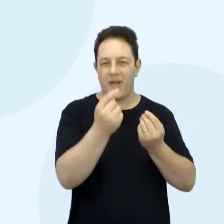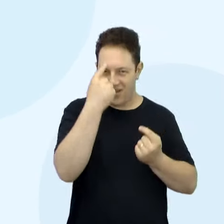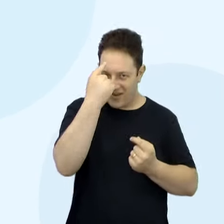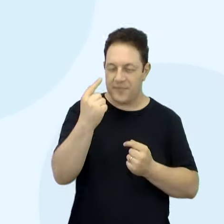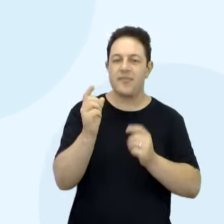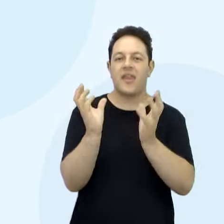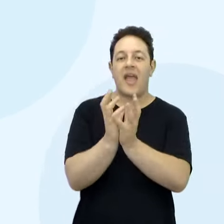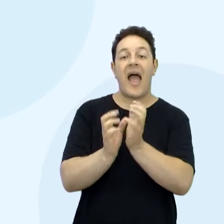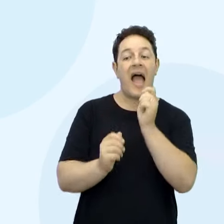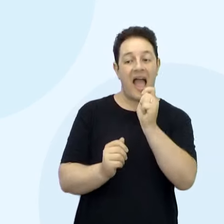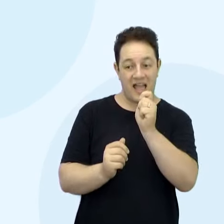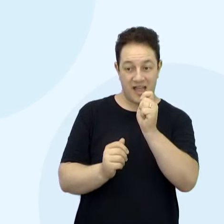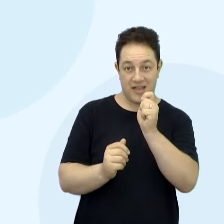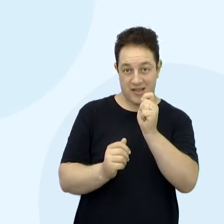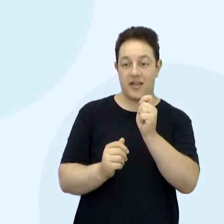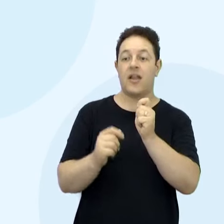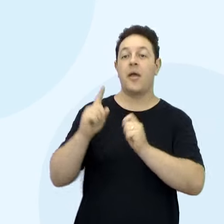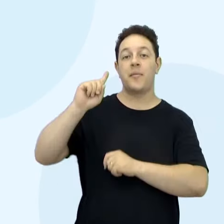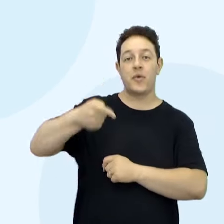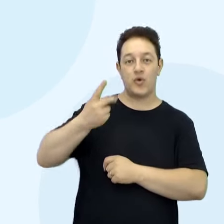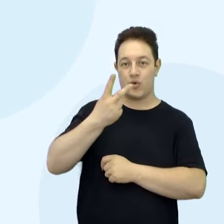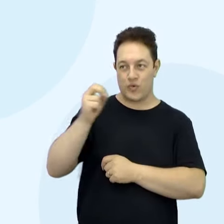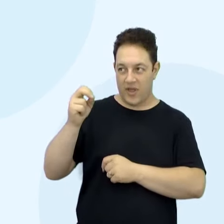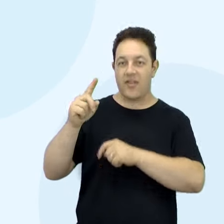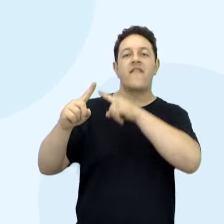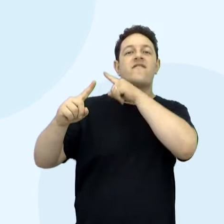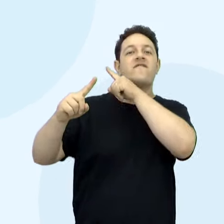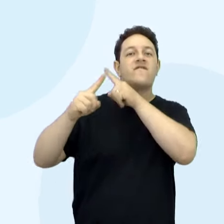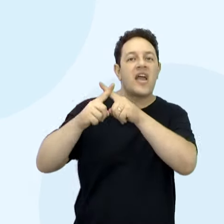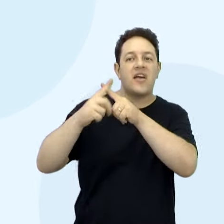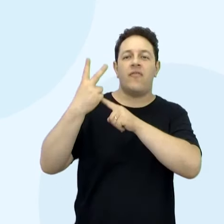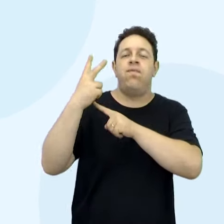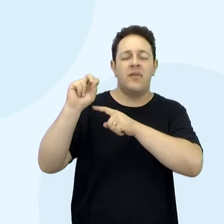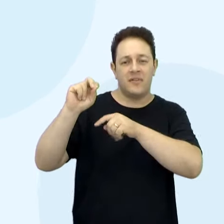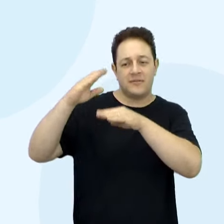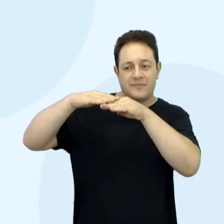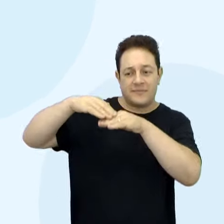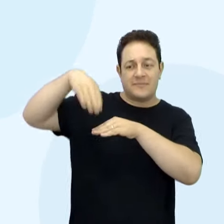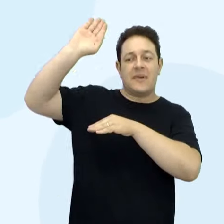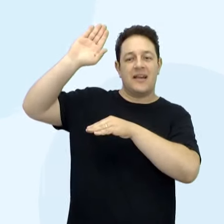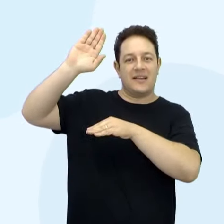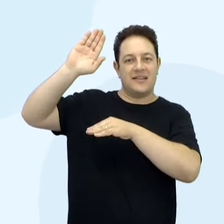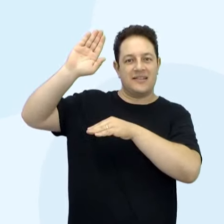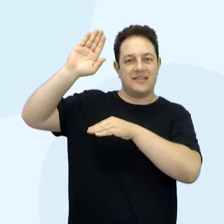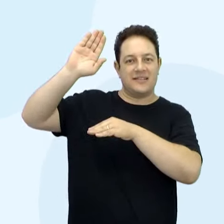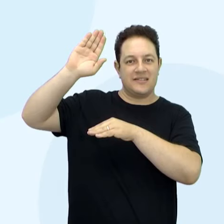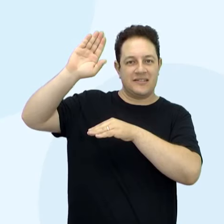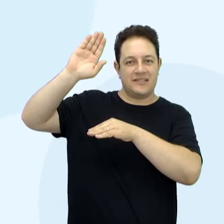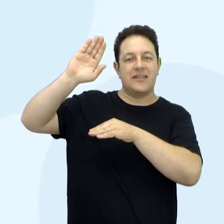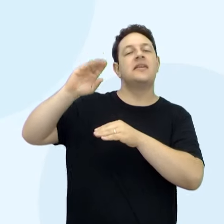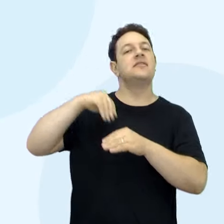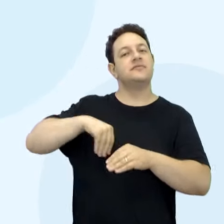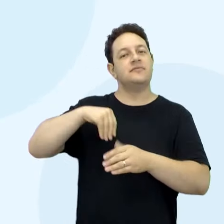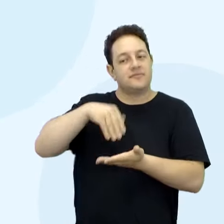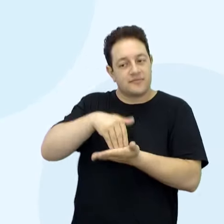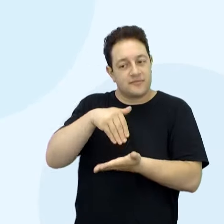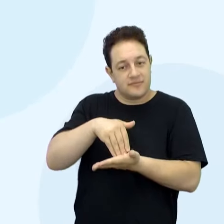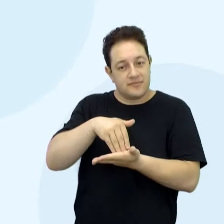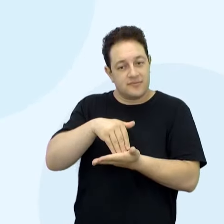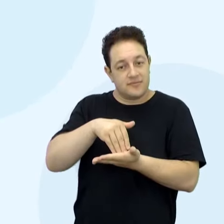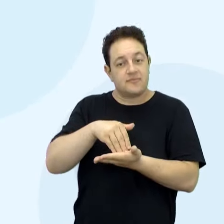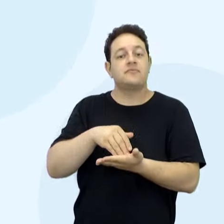A, ela ganha mais de 20 salários mínimos. Salários mínimos. E aí